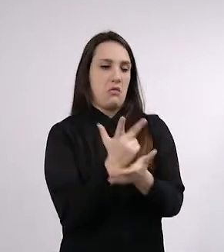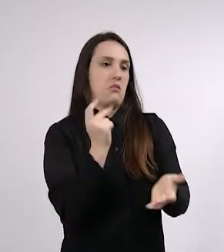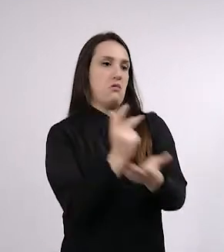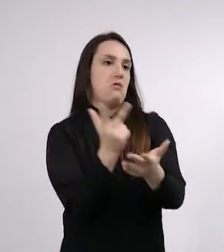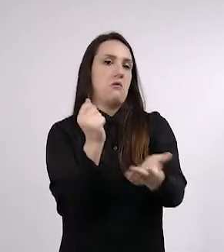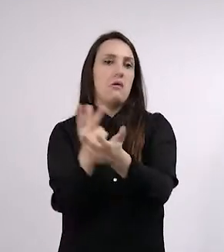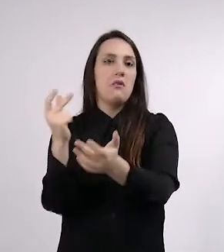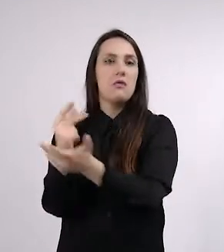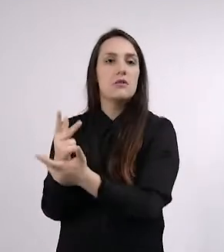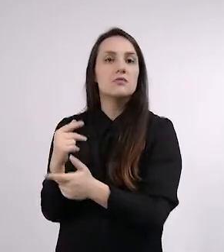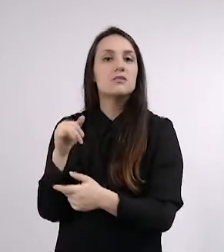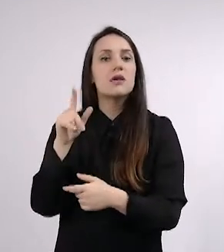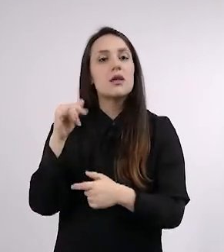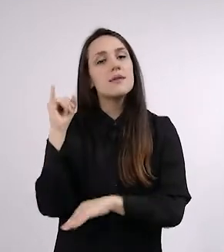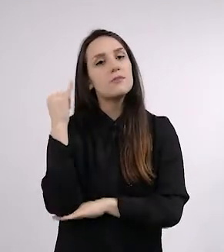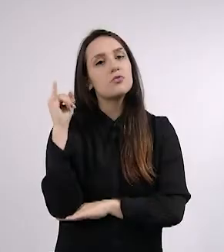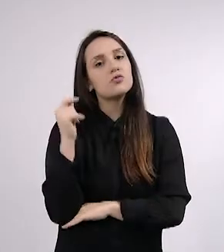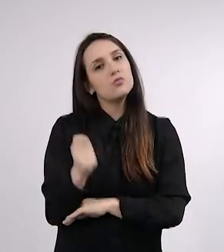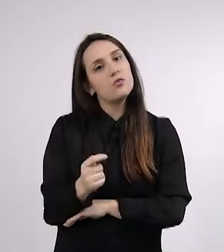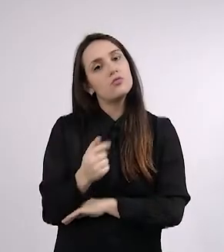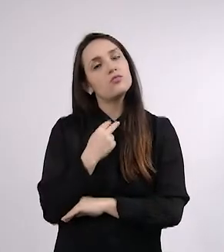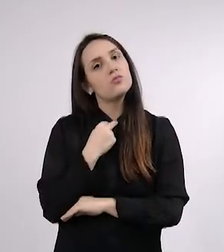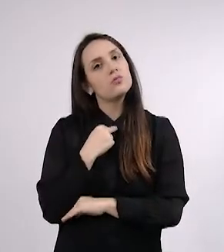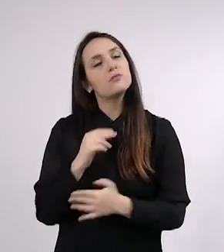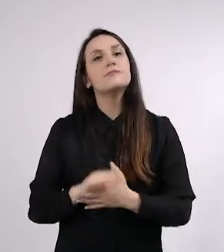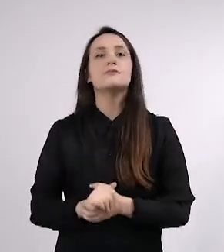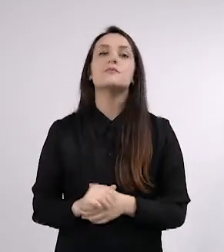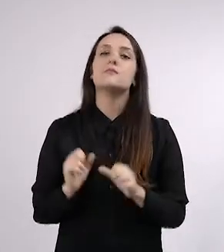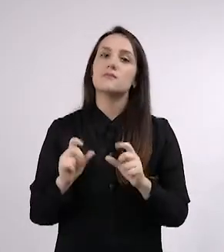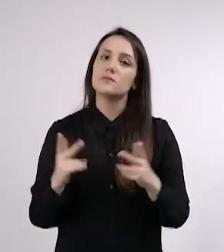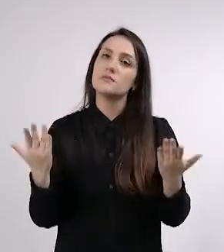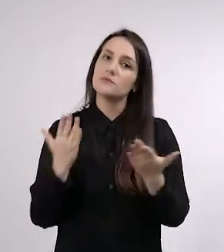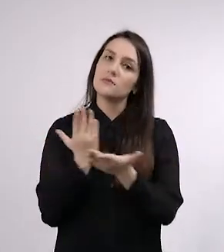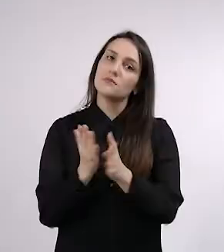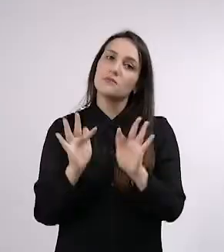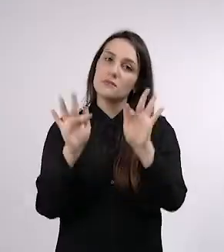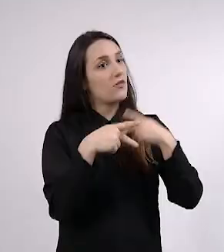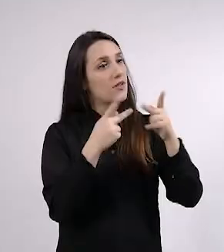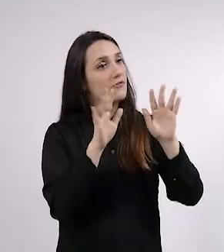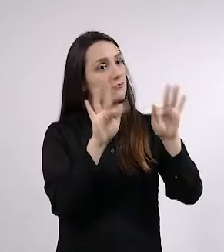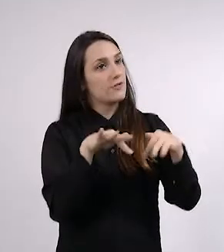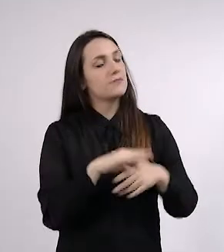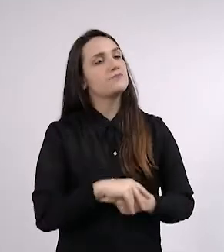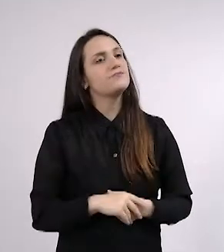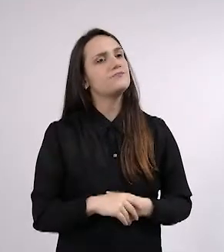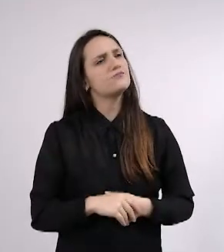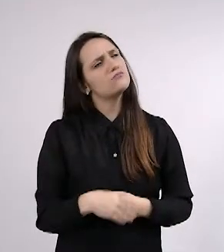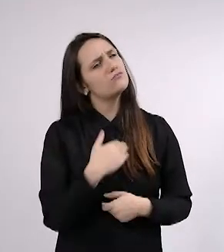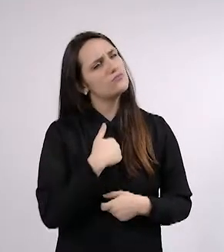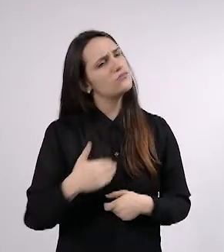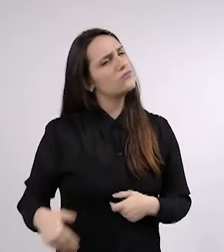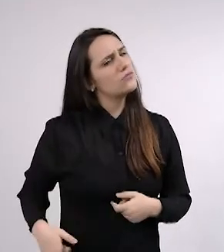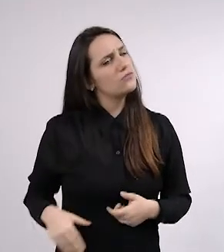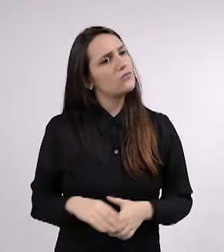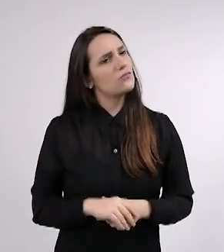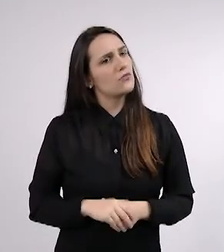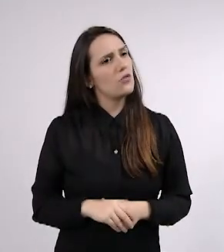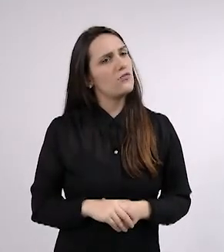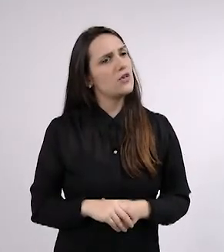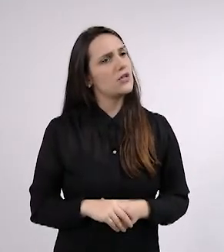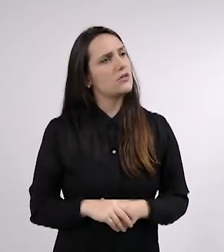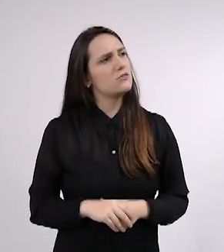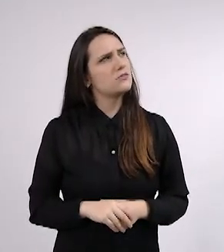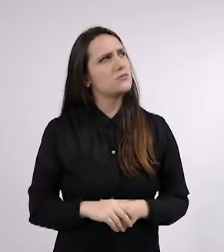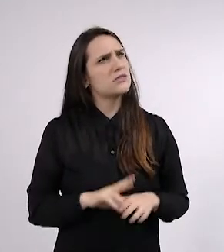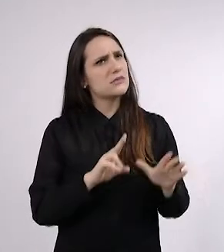arrecada, mesmo com a ajuda do governo. É verdade. Para nossas considerações finais, o governo pretende, foi